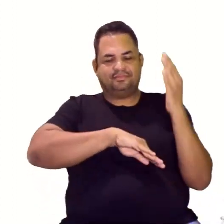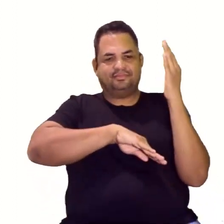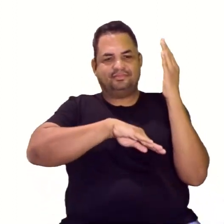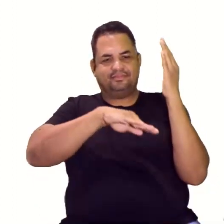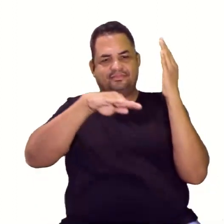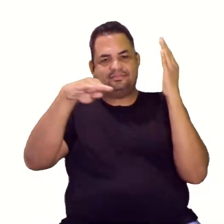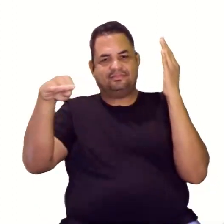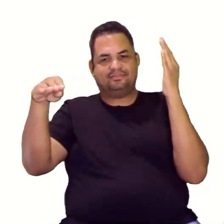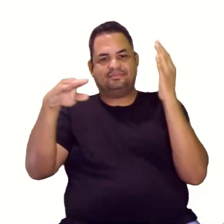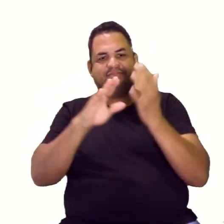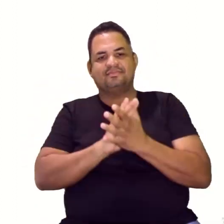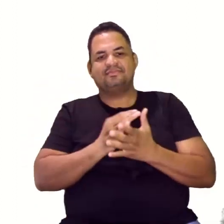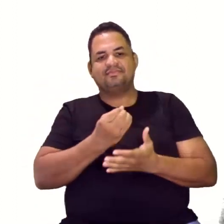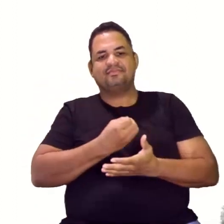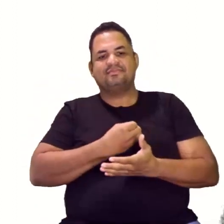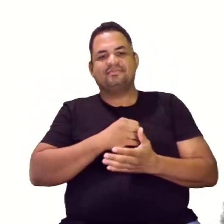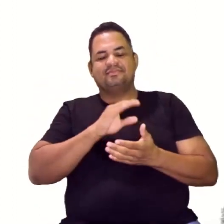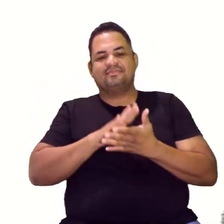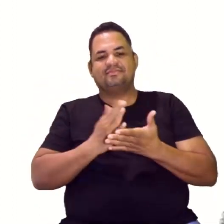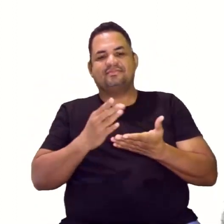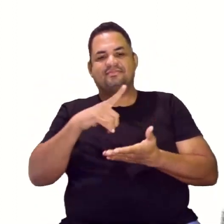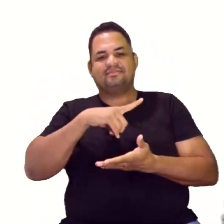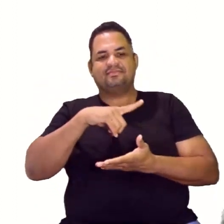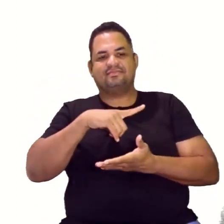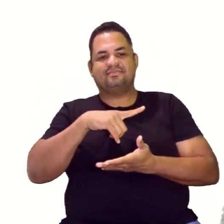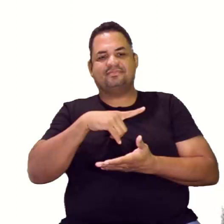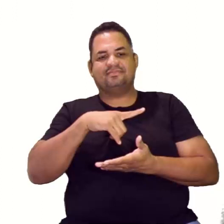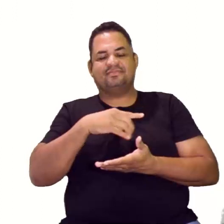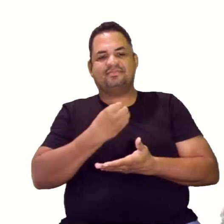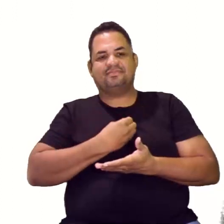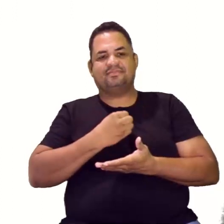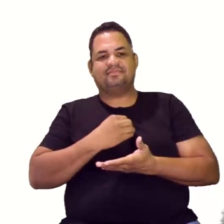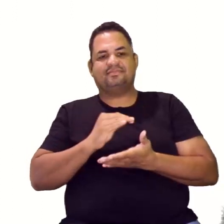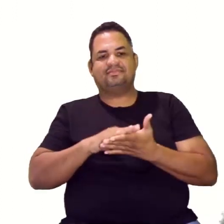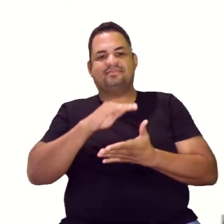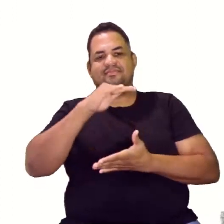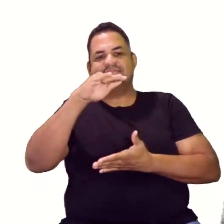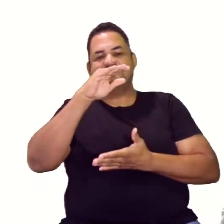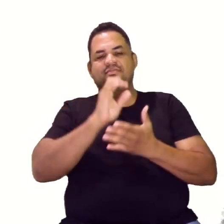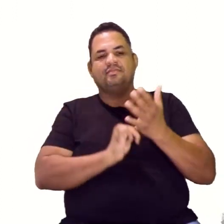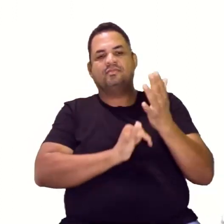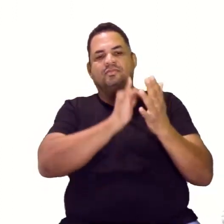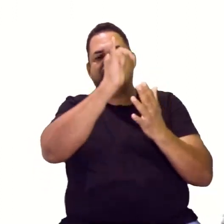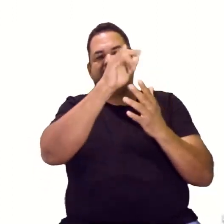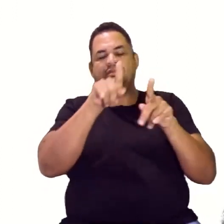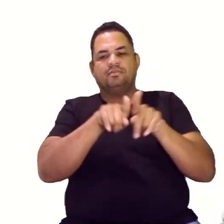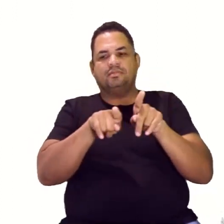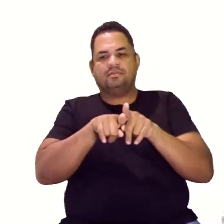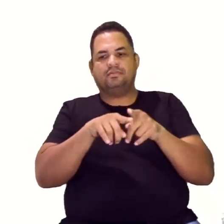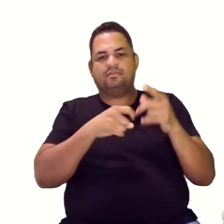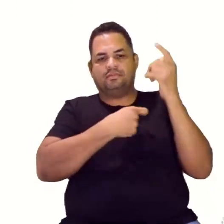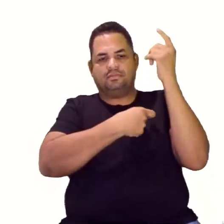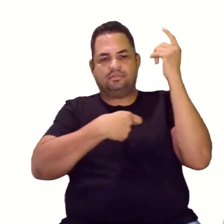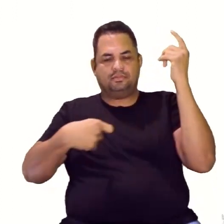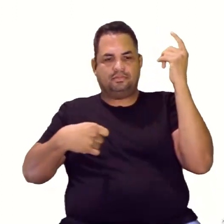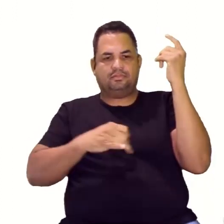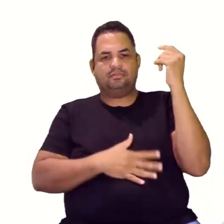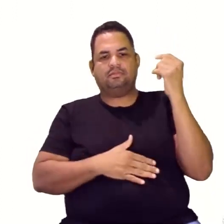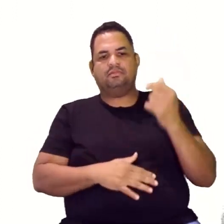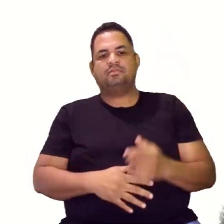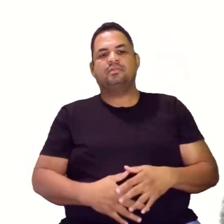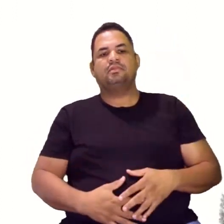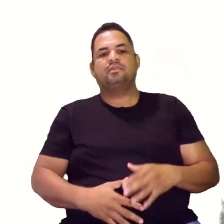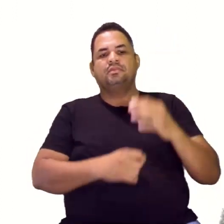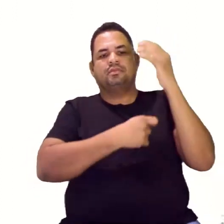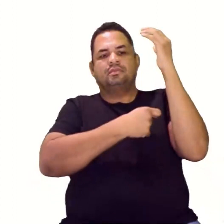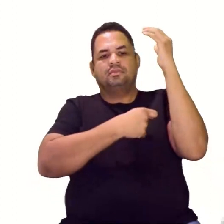ou seja, valores de X aumentando, temos valores de Y aumentando também. Valores de X